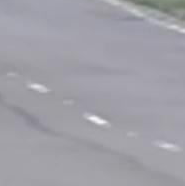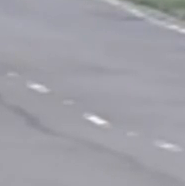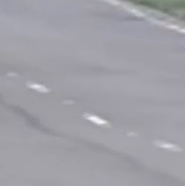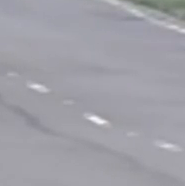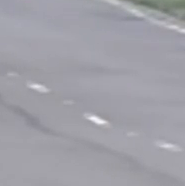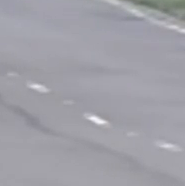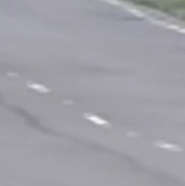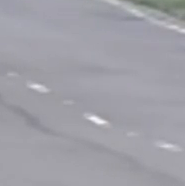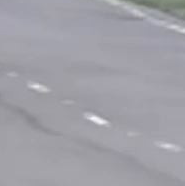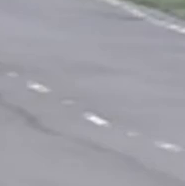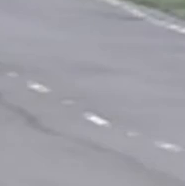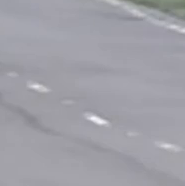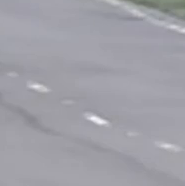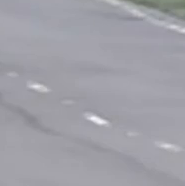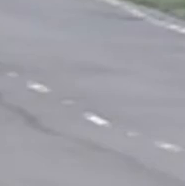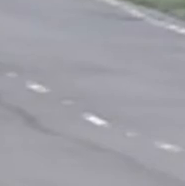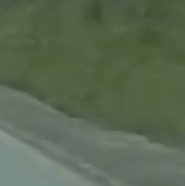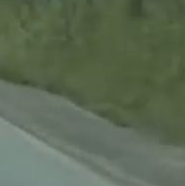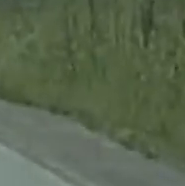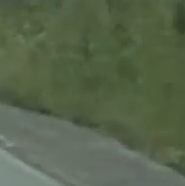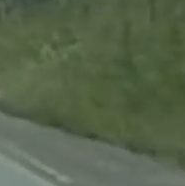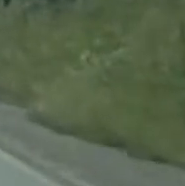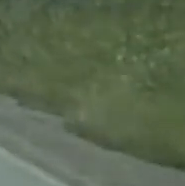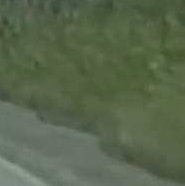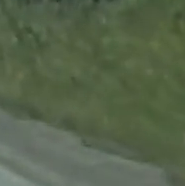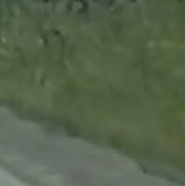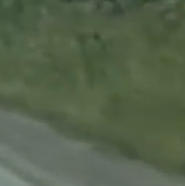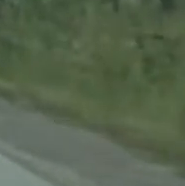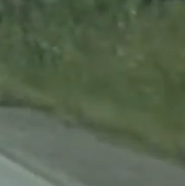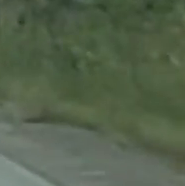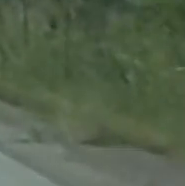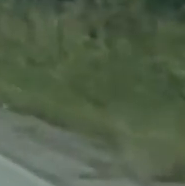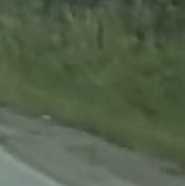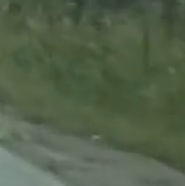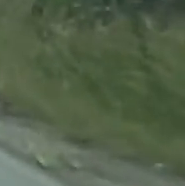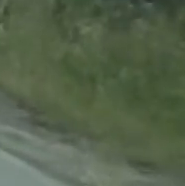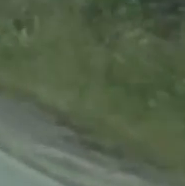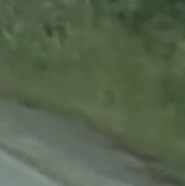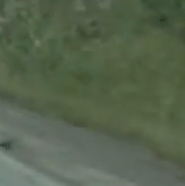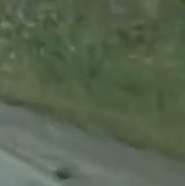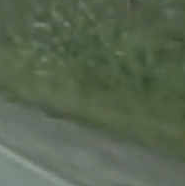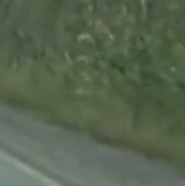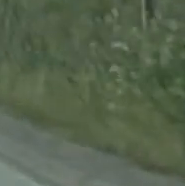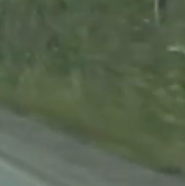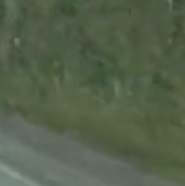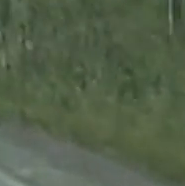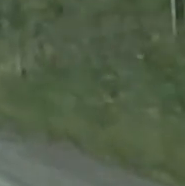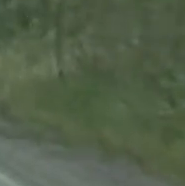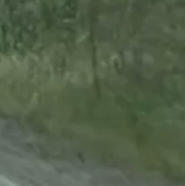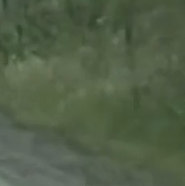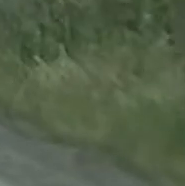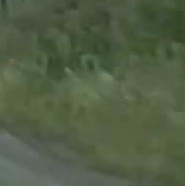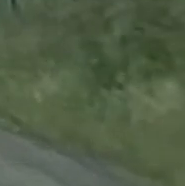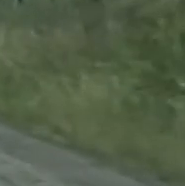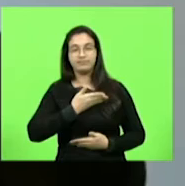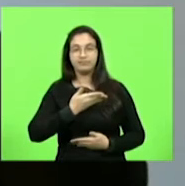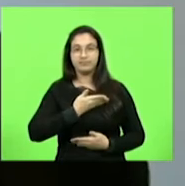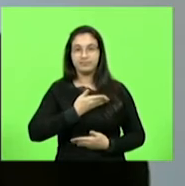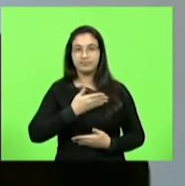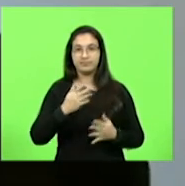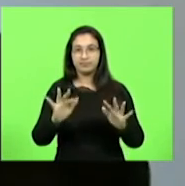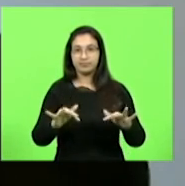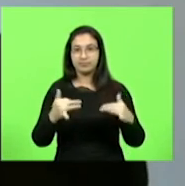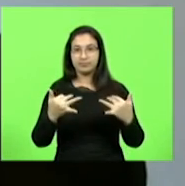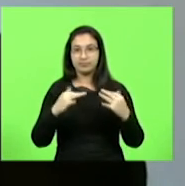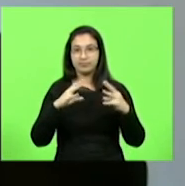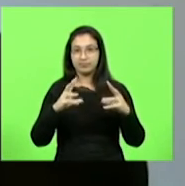asfalto adicionado com borracha de reciclagem de pneus deve ser feito nas situações recomendadas pela área técnica. O